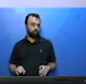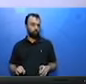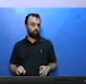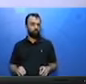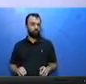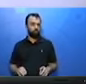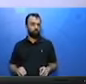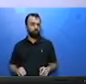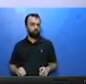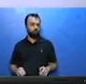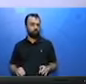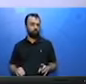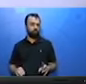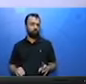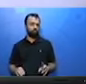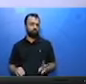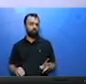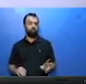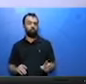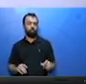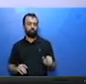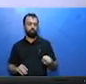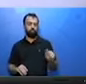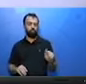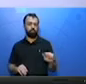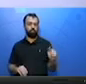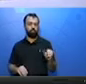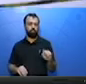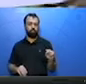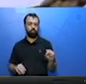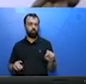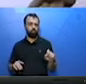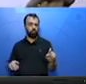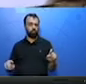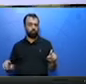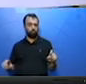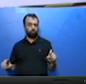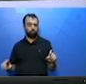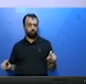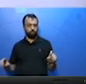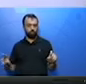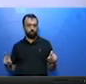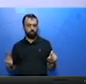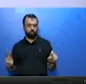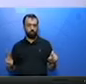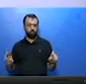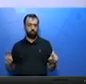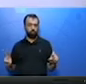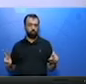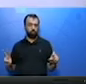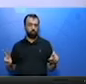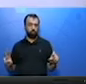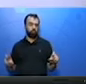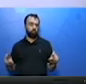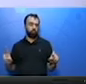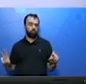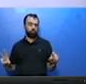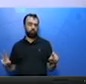aqui é 8. Ou eu posso contar, um por um, que vai dar o 24. Ou eu posso pegar o